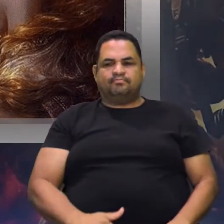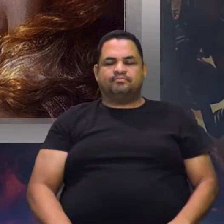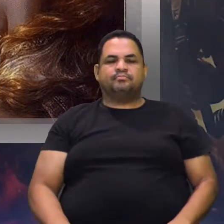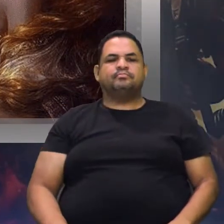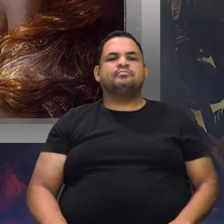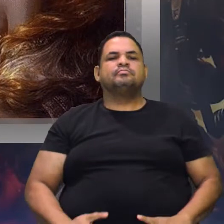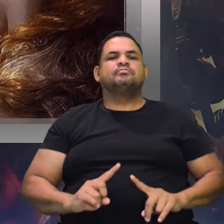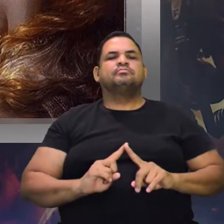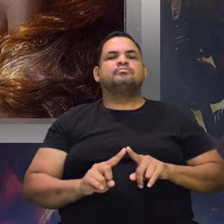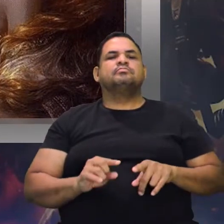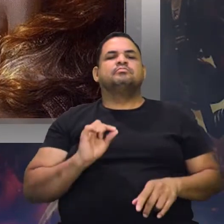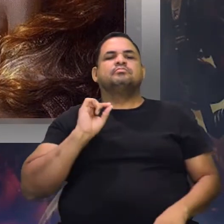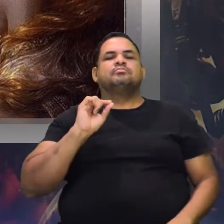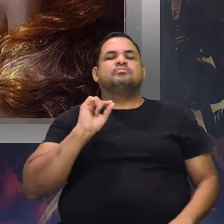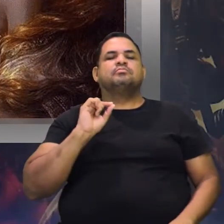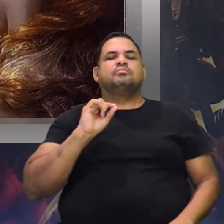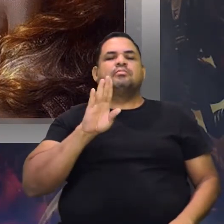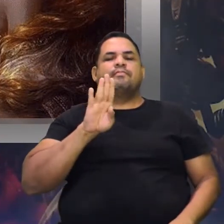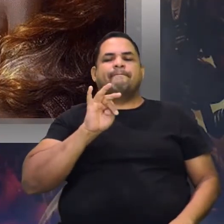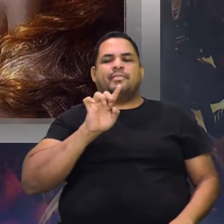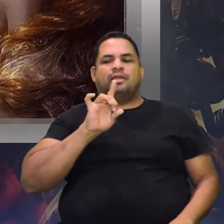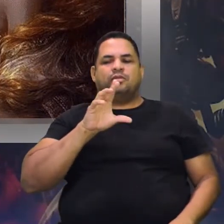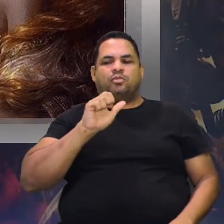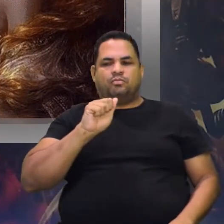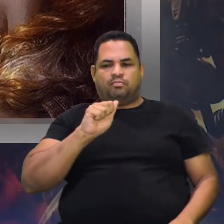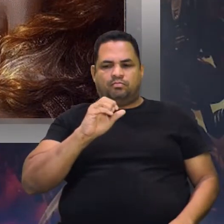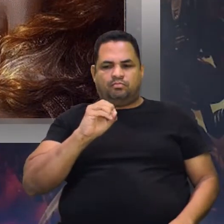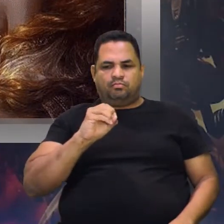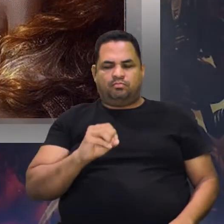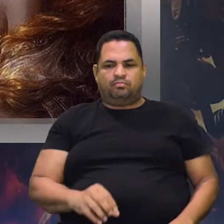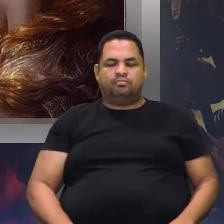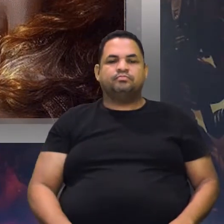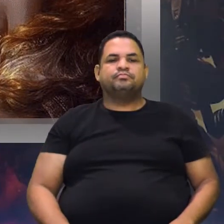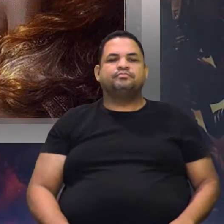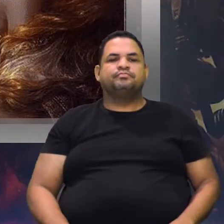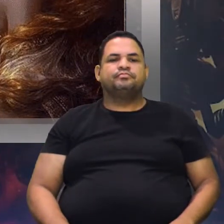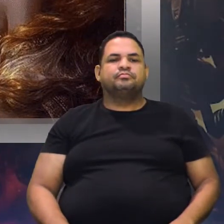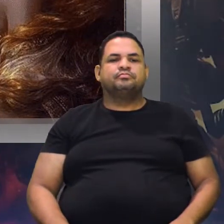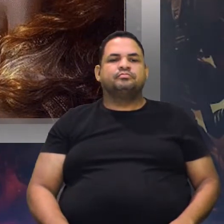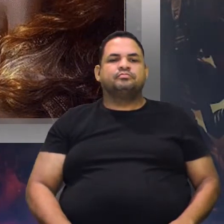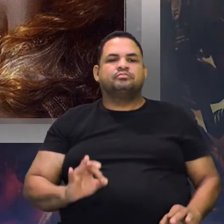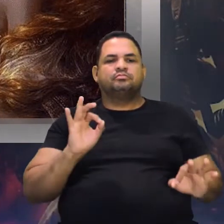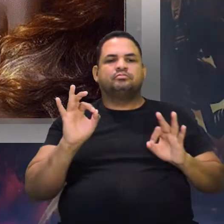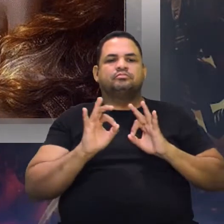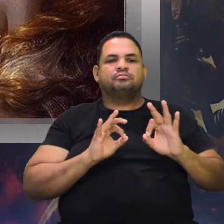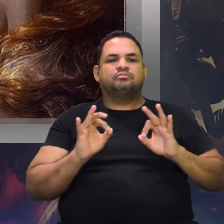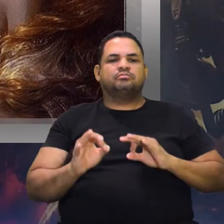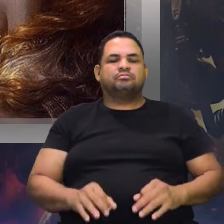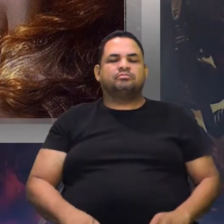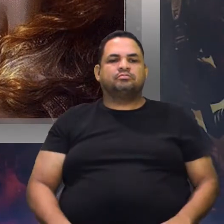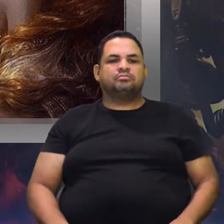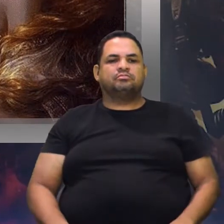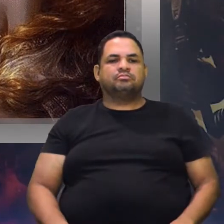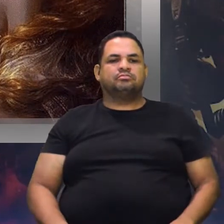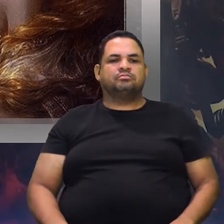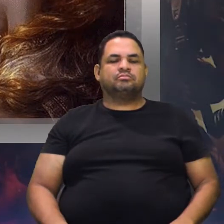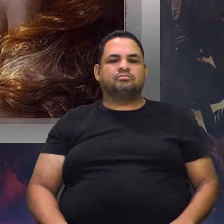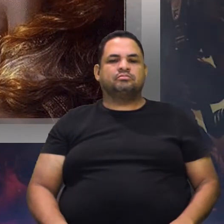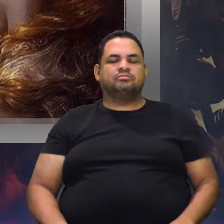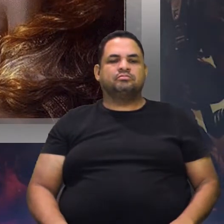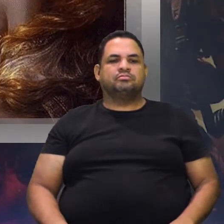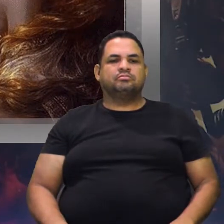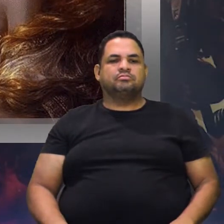o que é o belo? Está formado em que o belo?